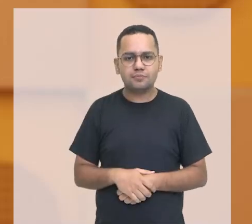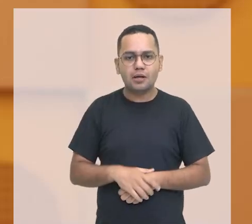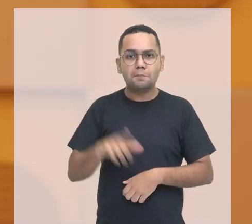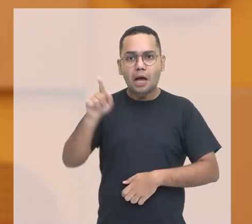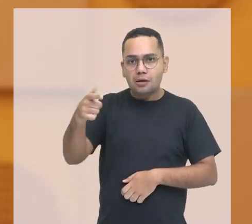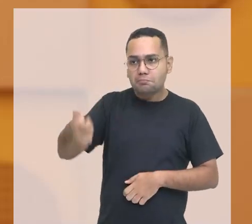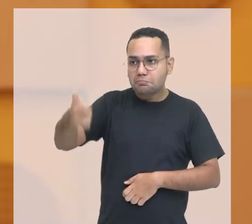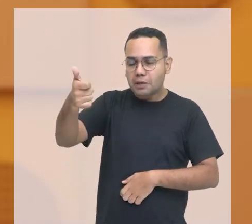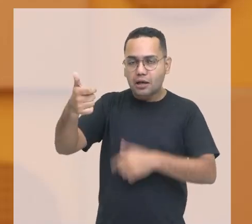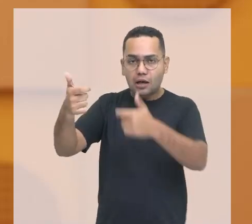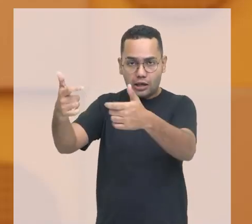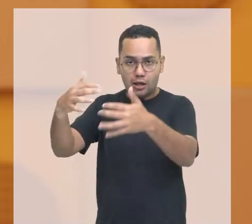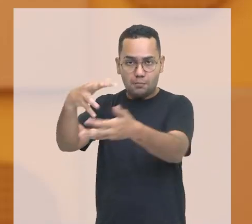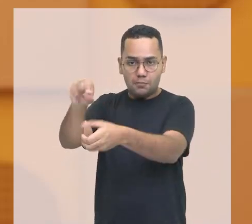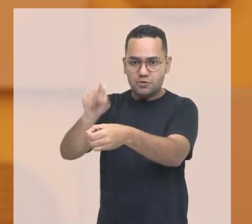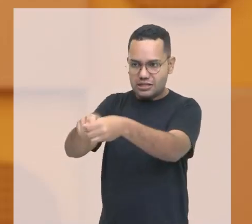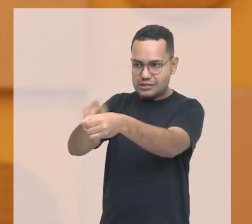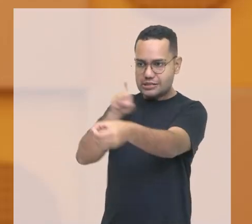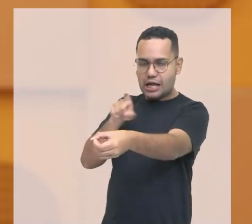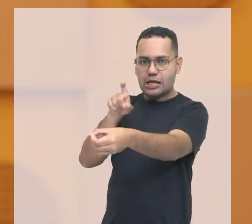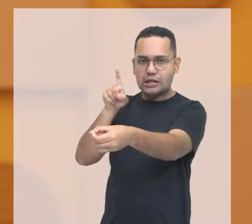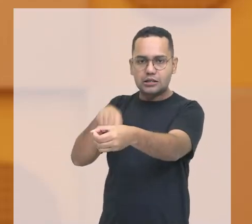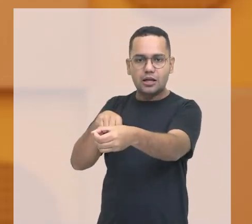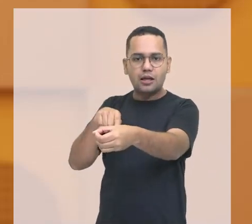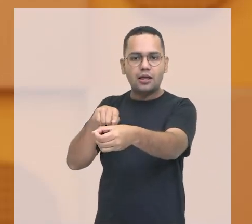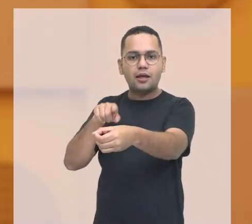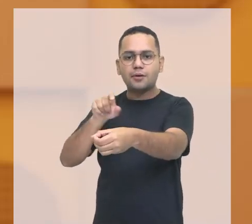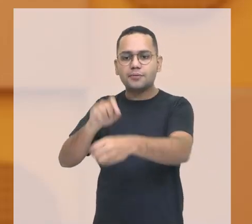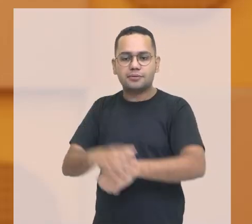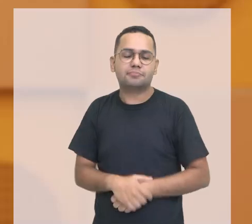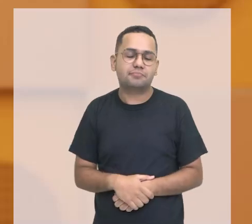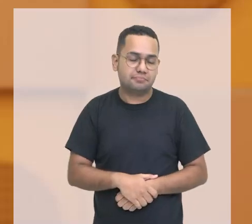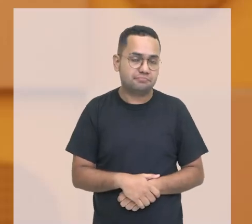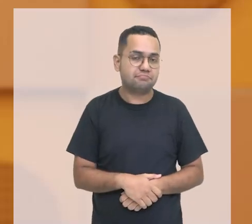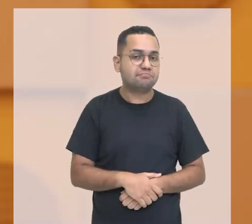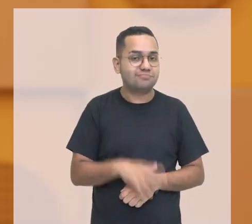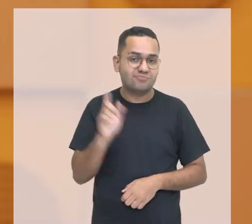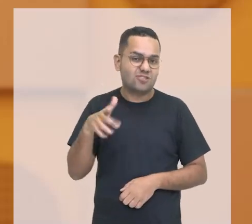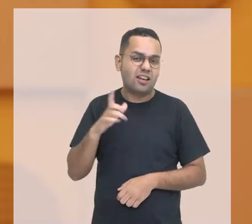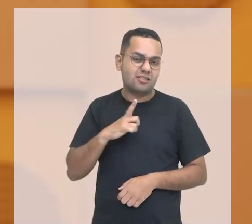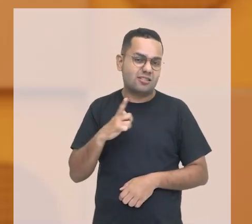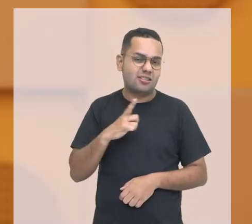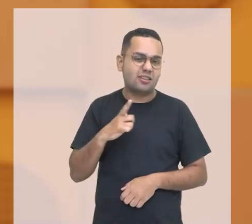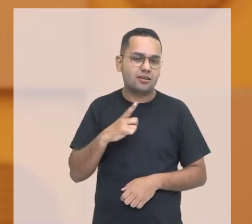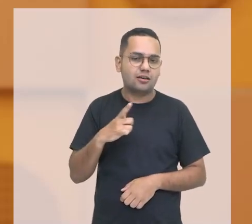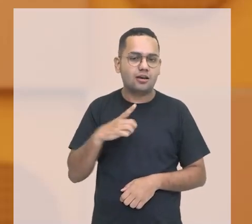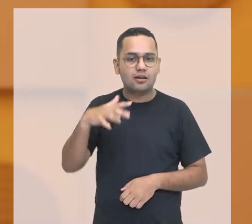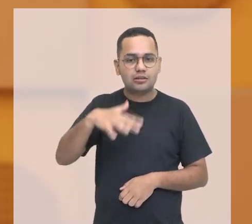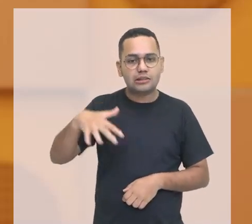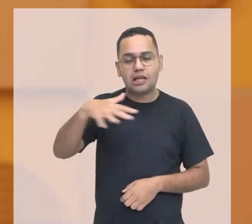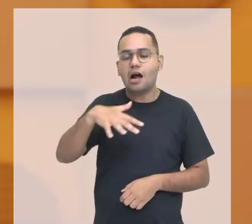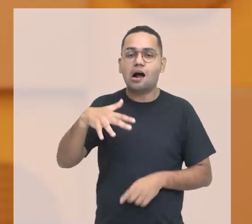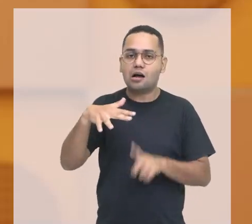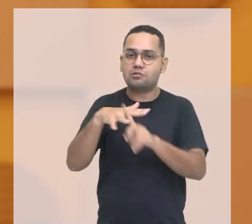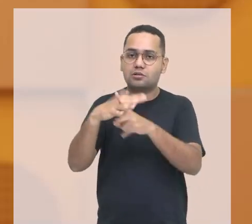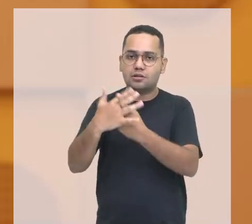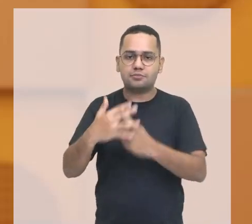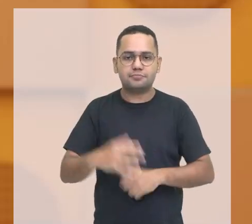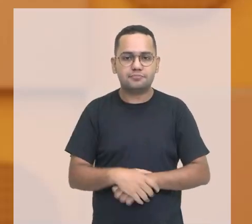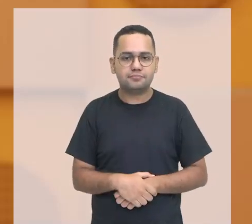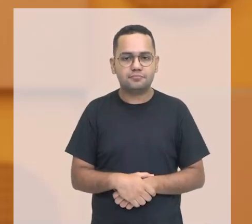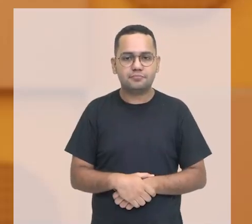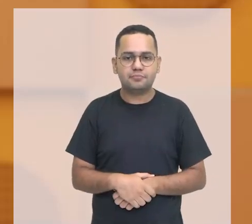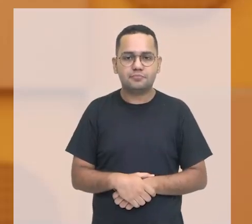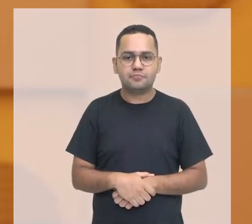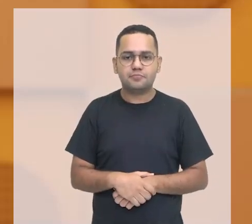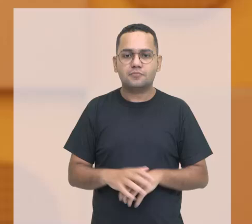era algo que era quase que inevitável dentro ali daquele contexto da Revolução Socialista. Para assinar